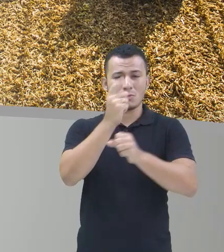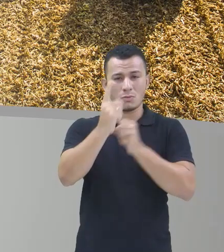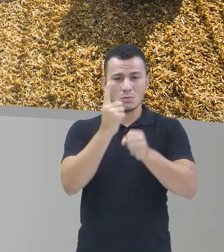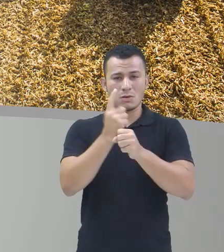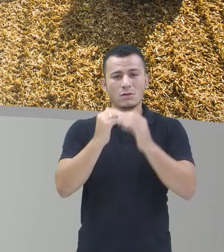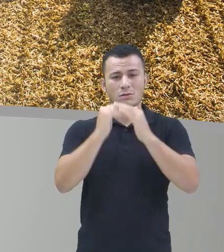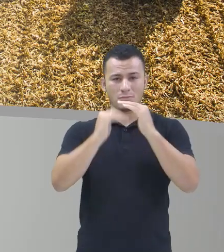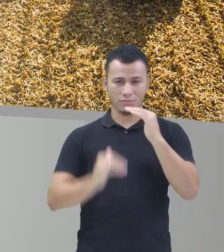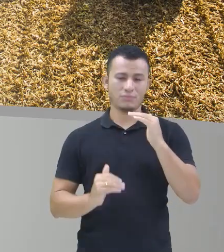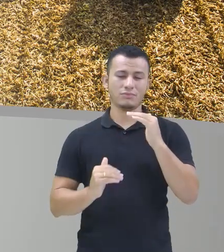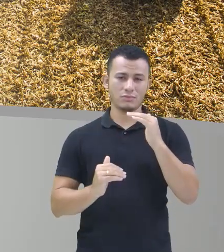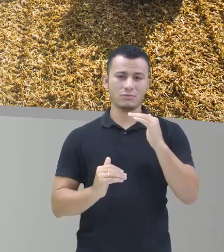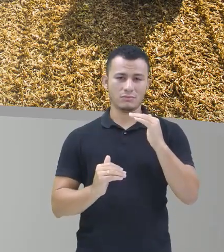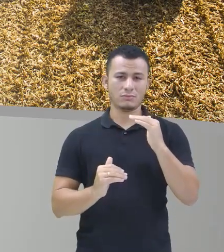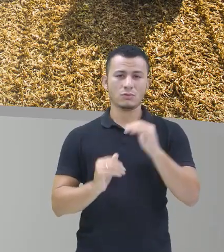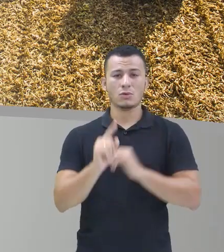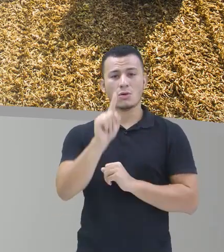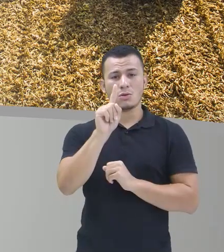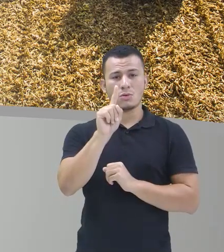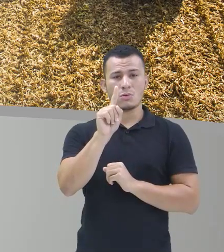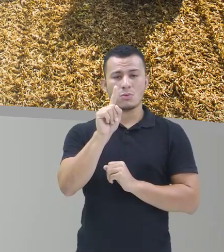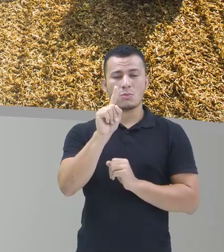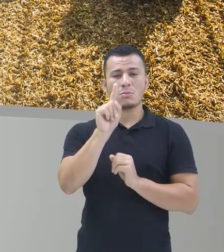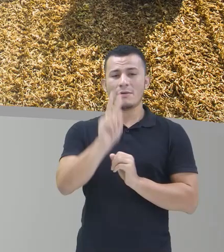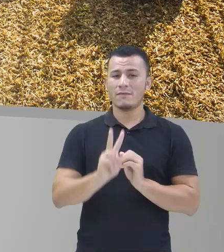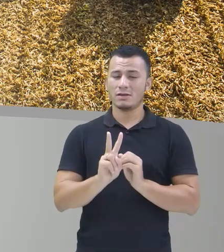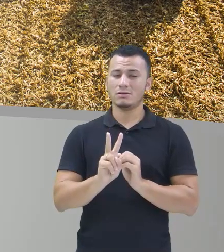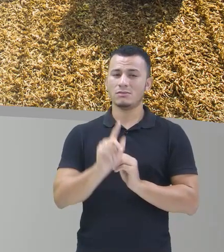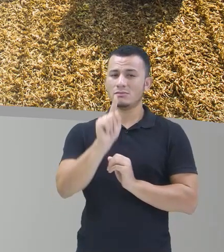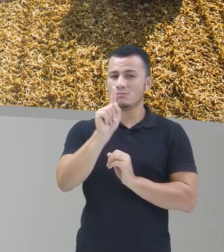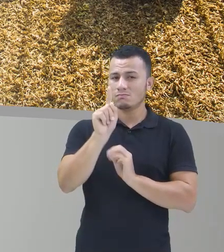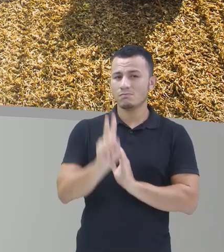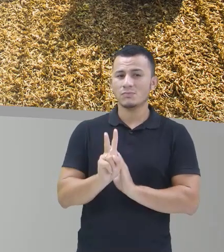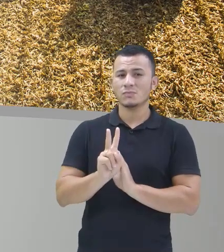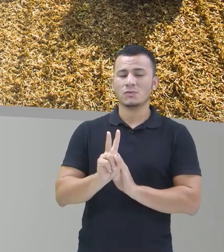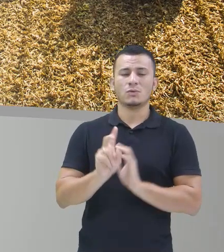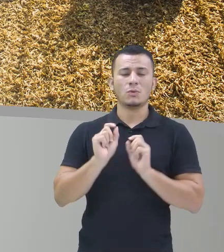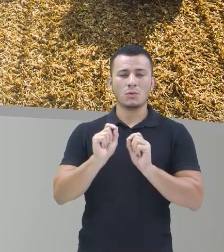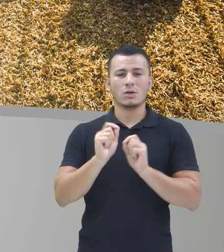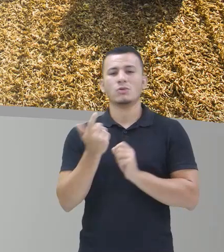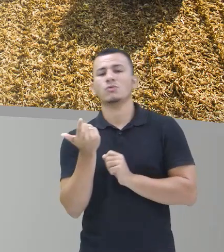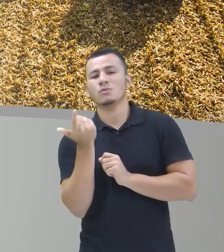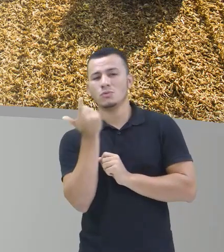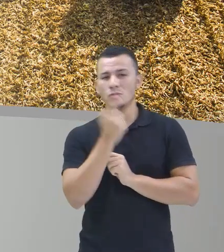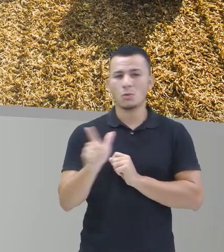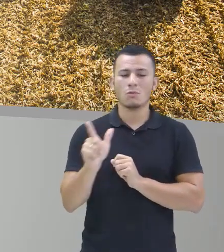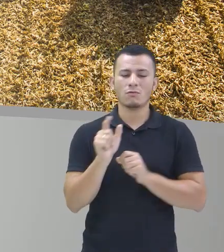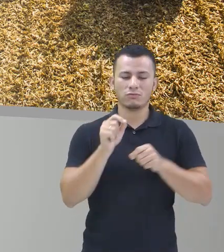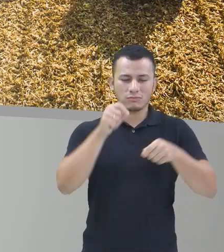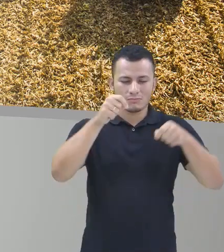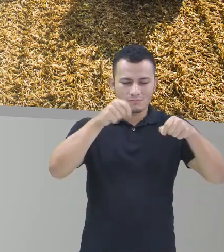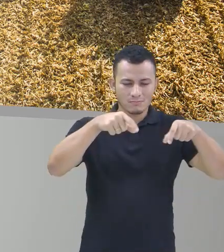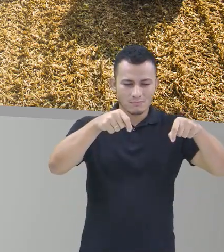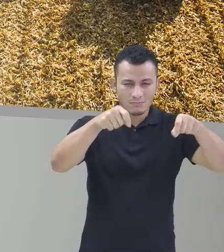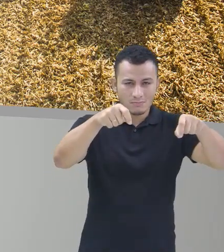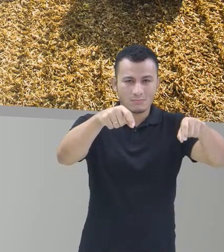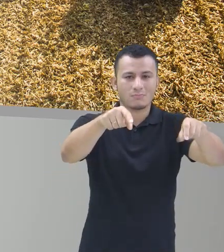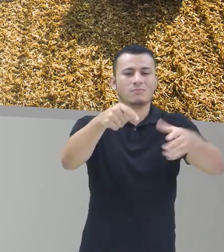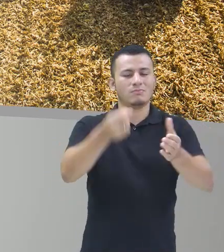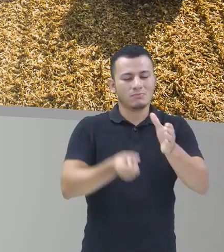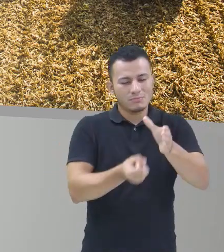que fornecem apenas uma safra, sendo necessário um novo plantio após a